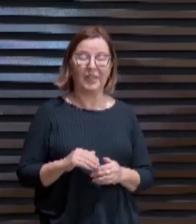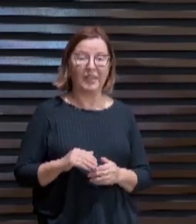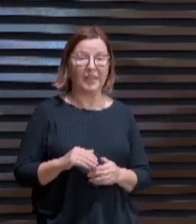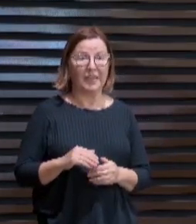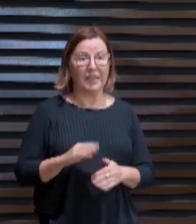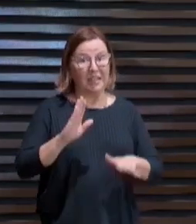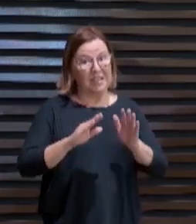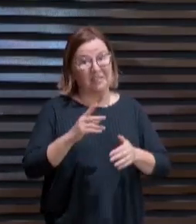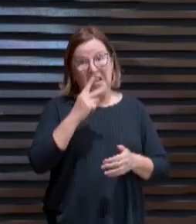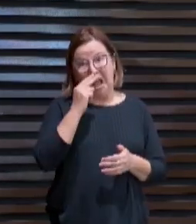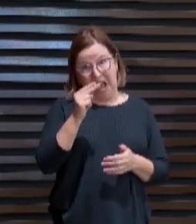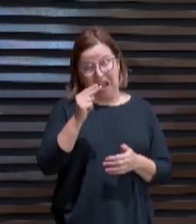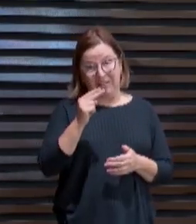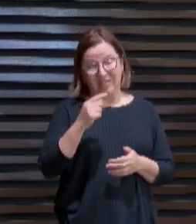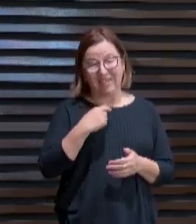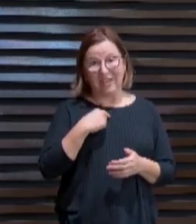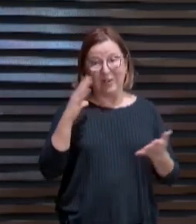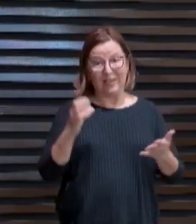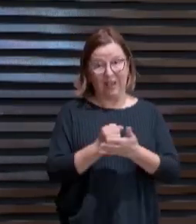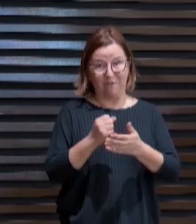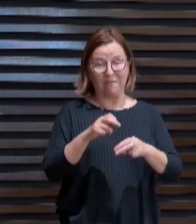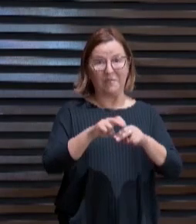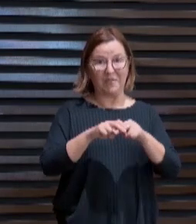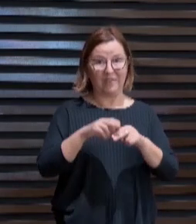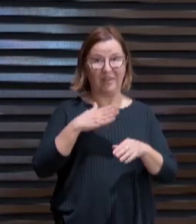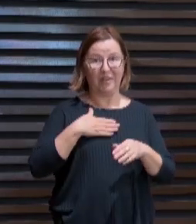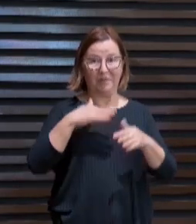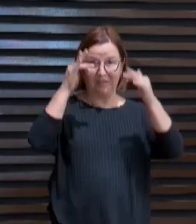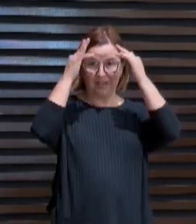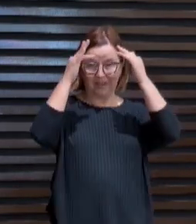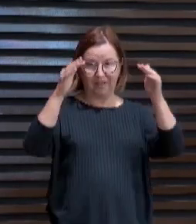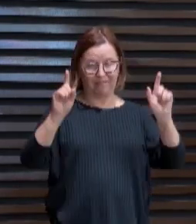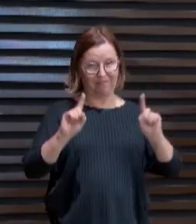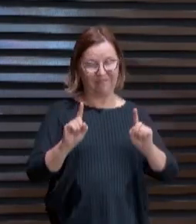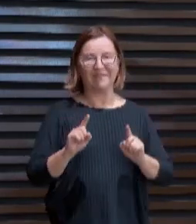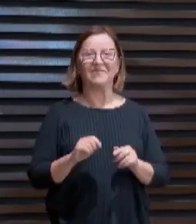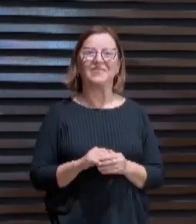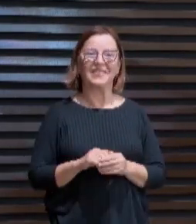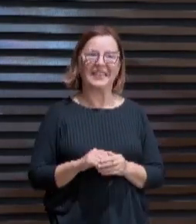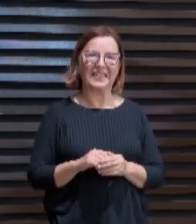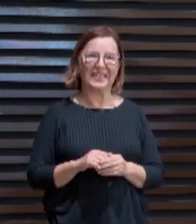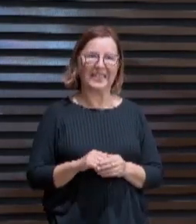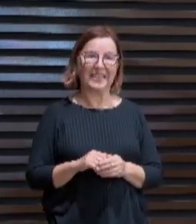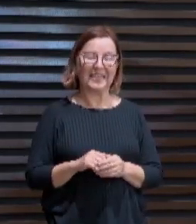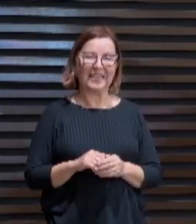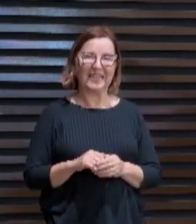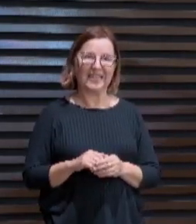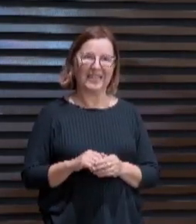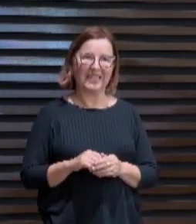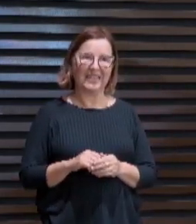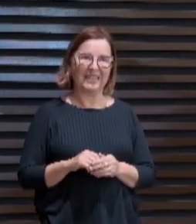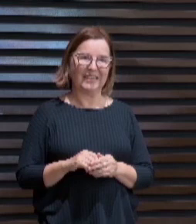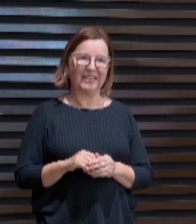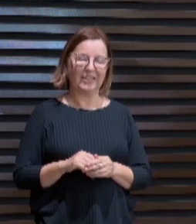por causa da minha fidelidade. Não é isso que o texto está dizendo, esse não é o Evangelho, essa não é a palavra de Deus verdadeira.